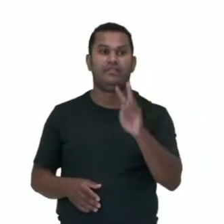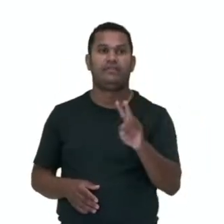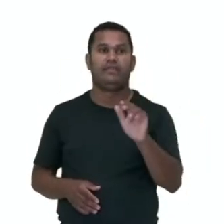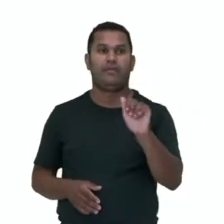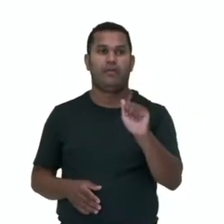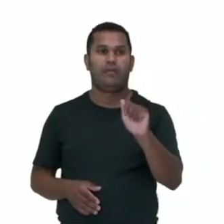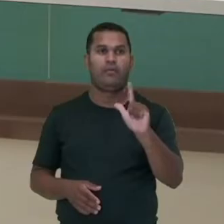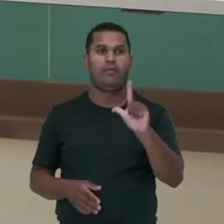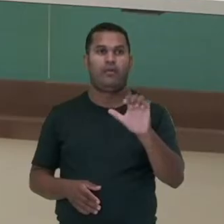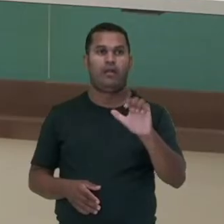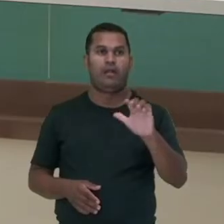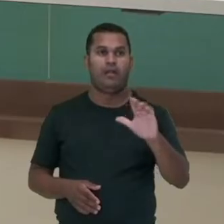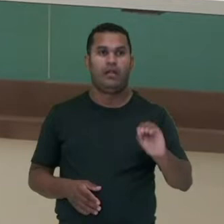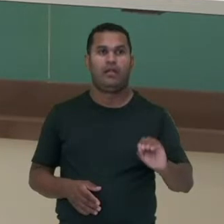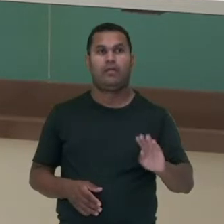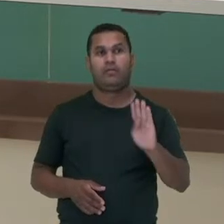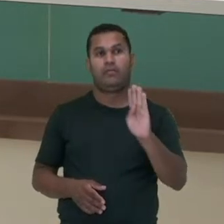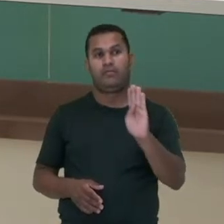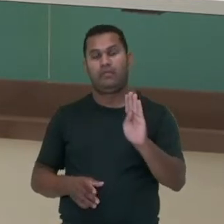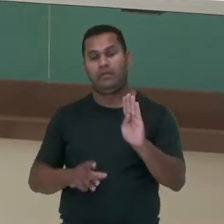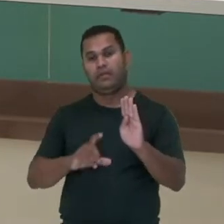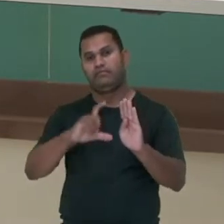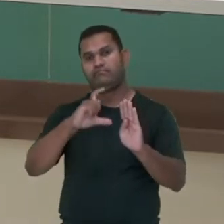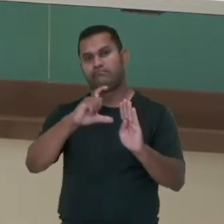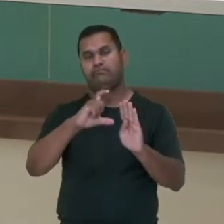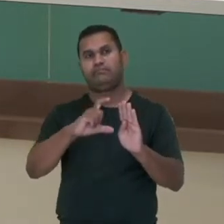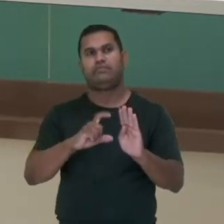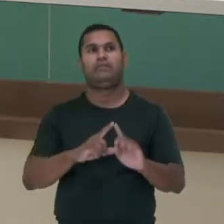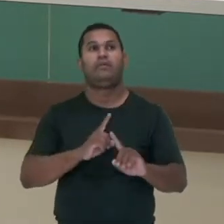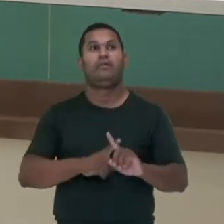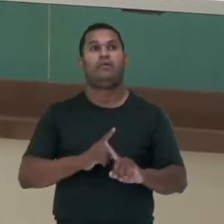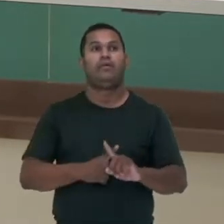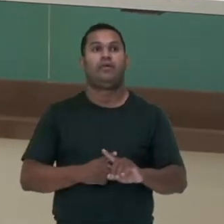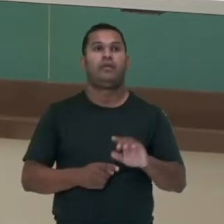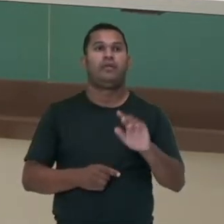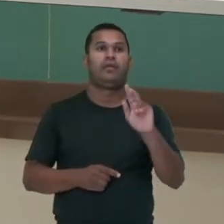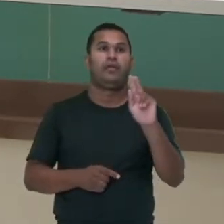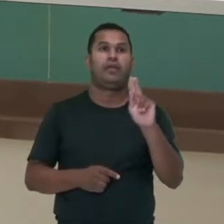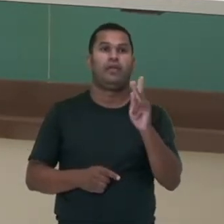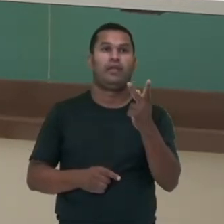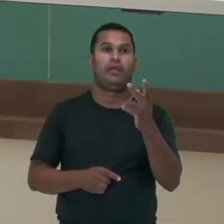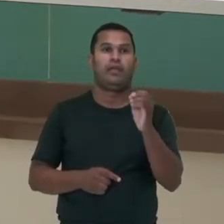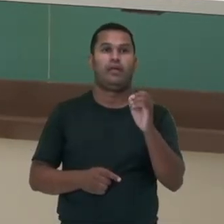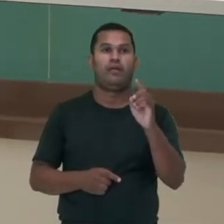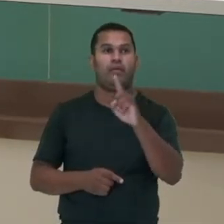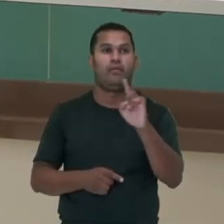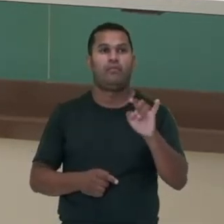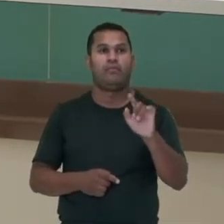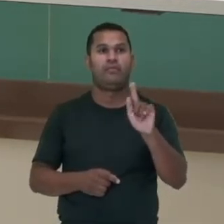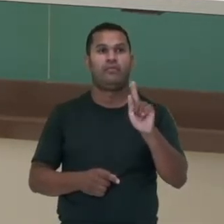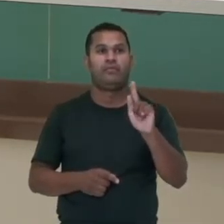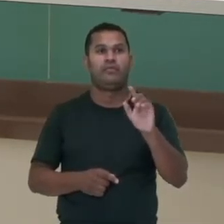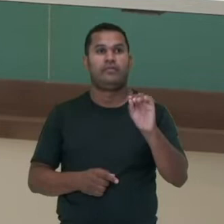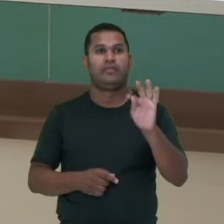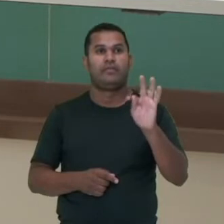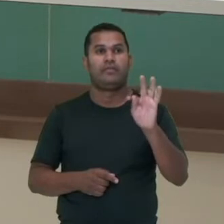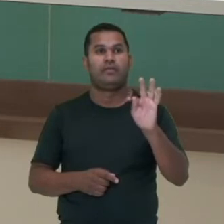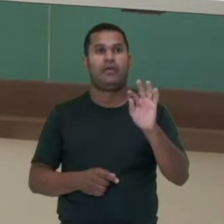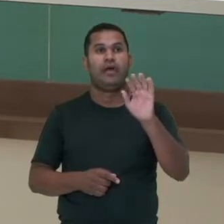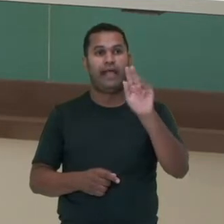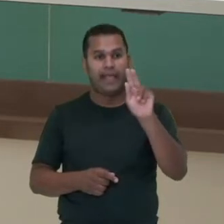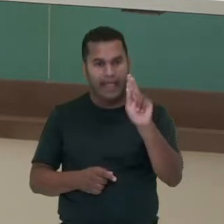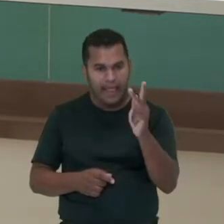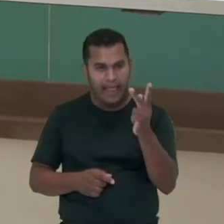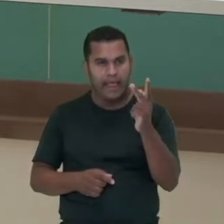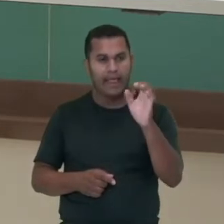certo. O que seria a homozigose? Homozigotos, dois azões, vamos dizer, tá? Mas mesmo que ele apareça em heterozigose,